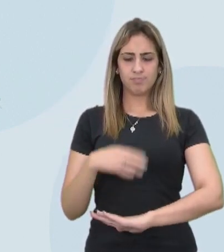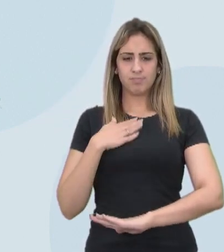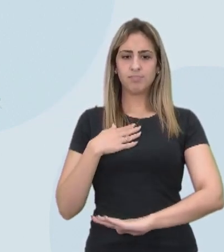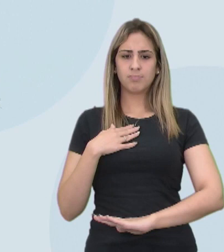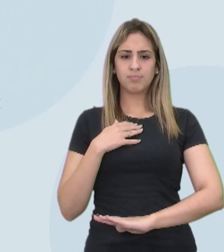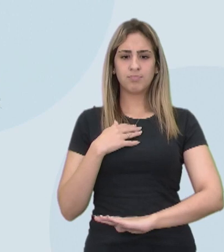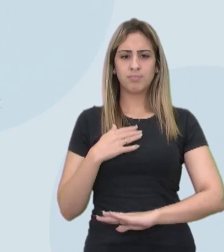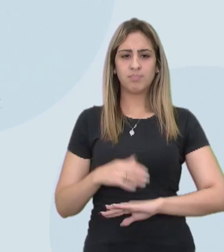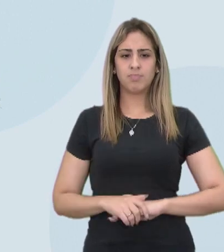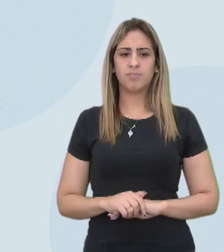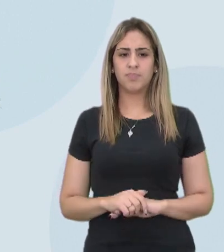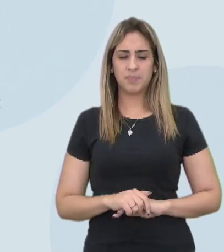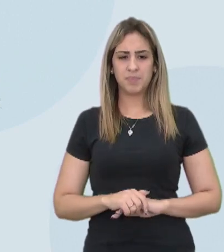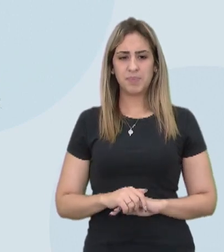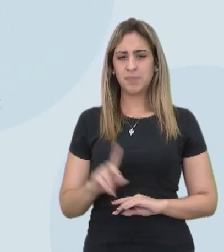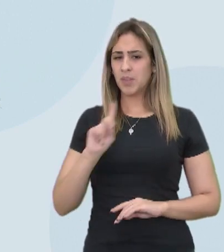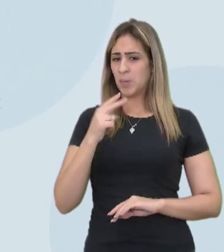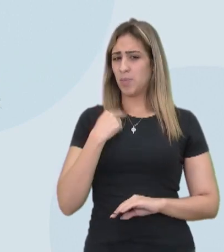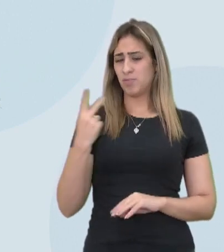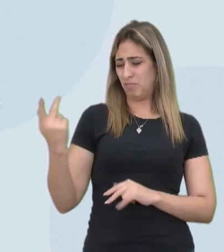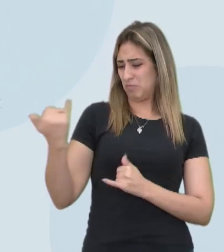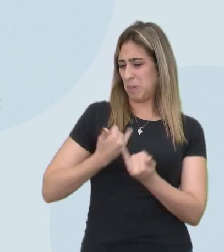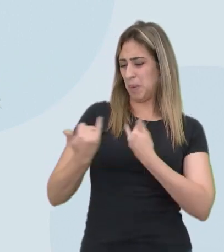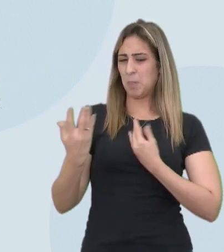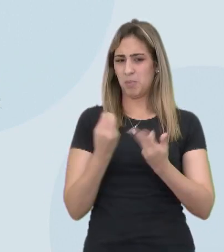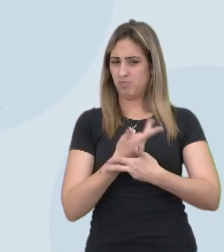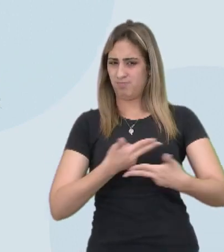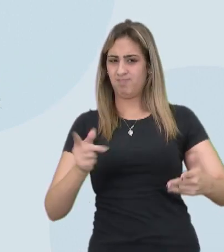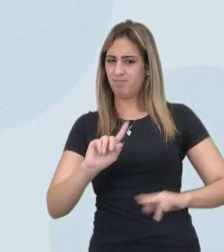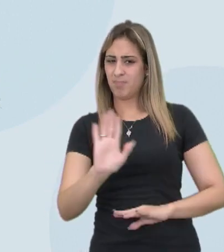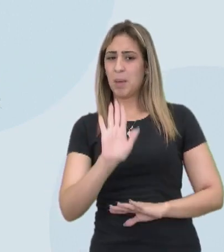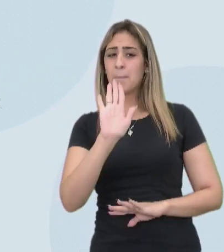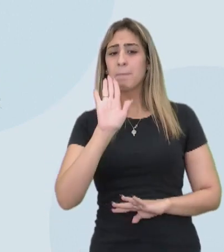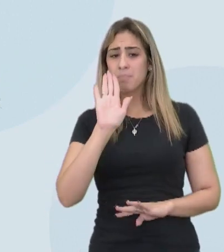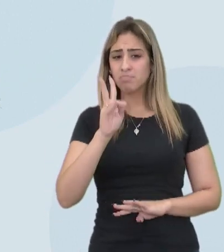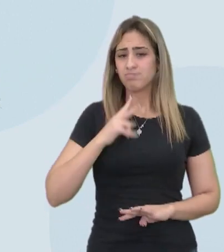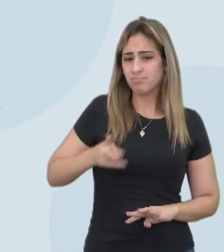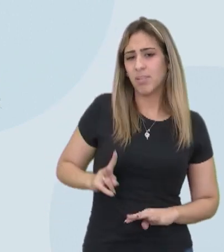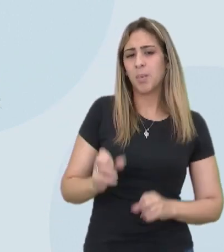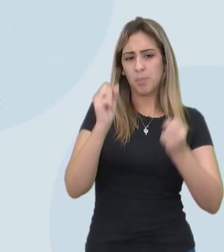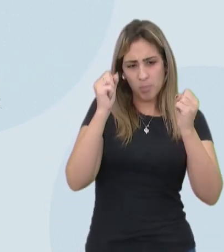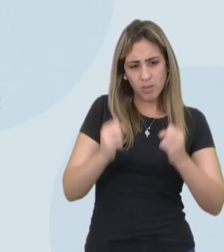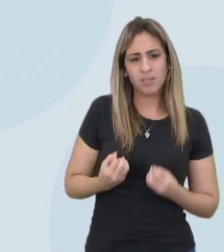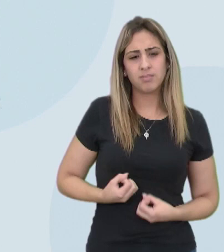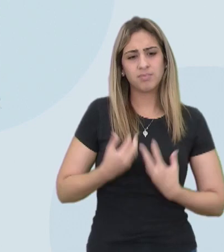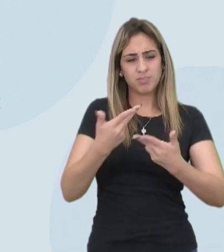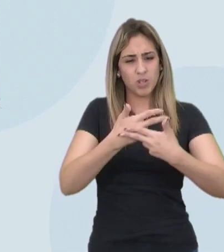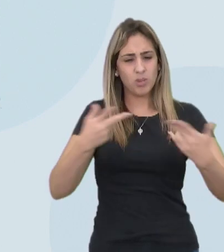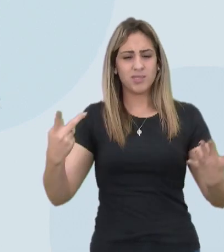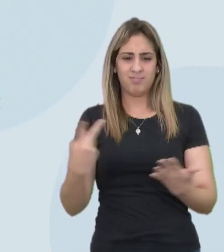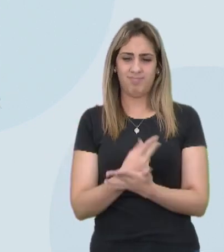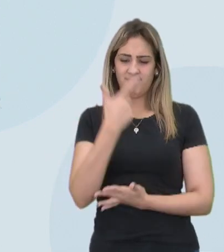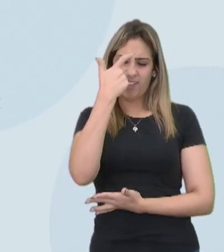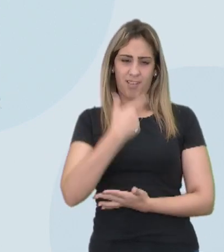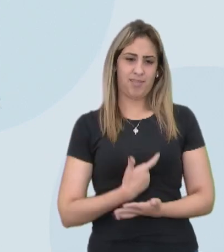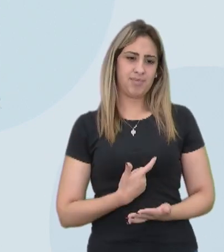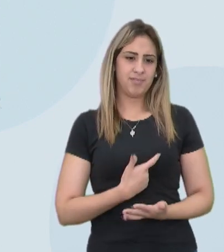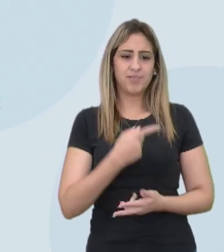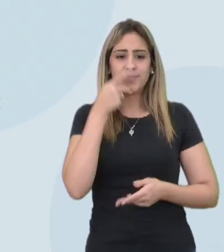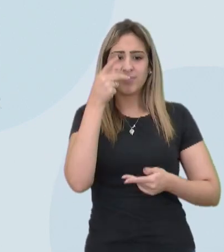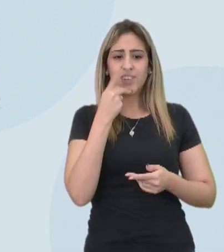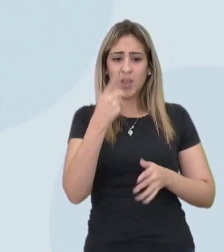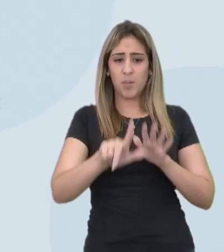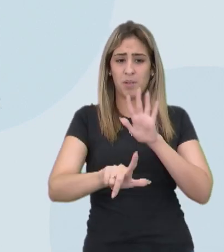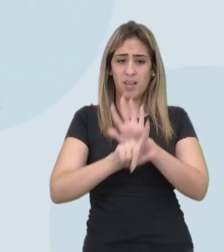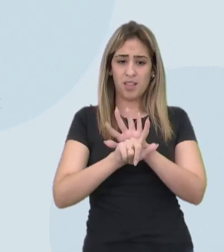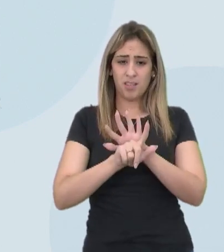compostura. Não podia dizer muita coisa, pois ainda poderia passar por errada. Falar de uma